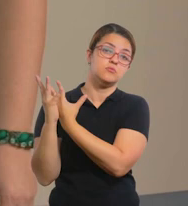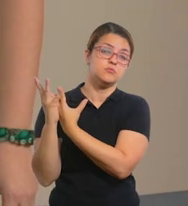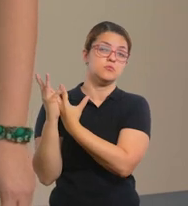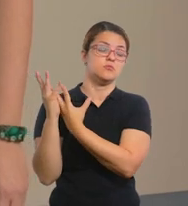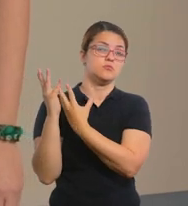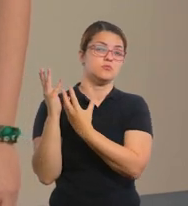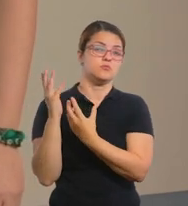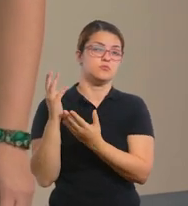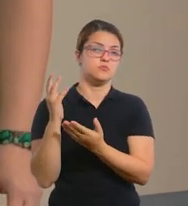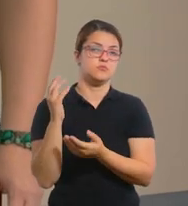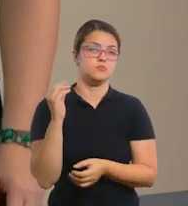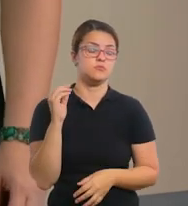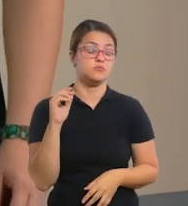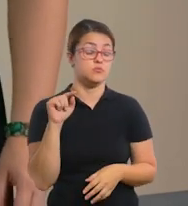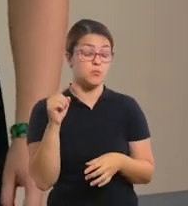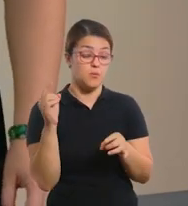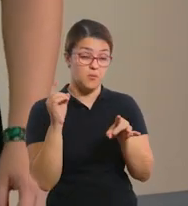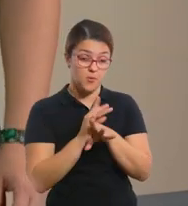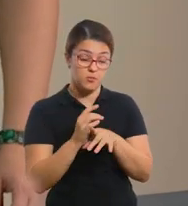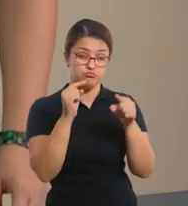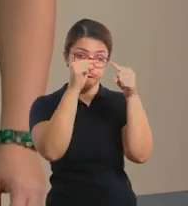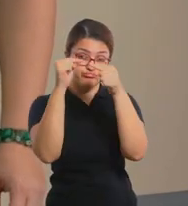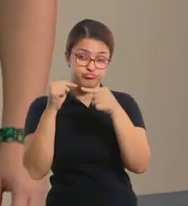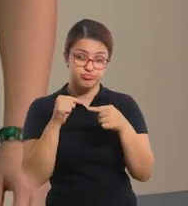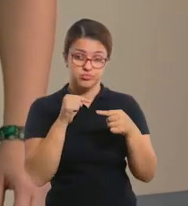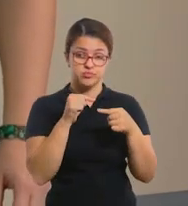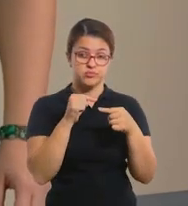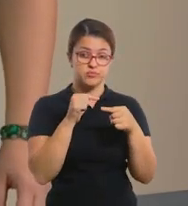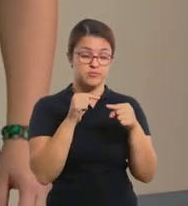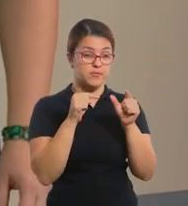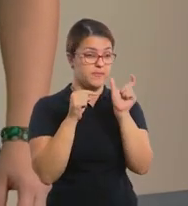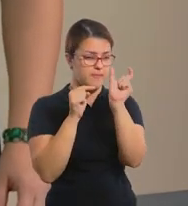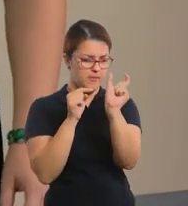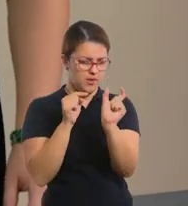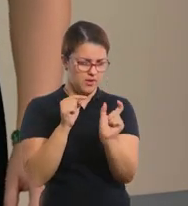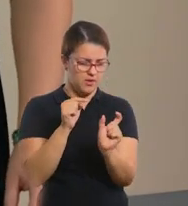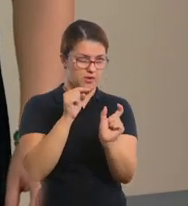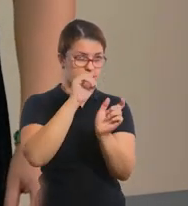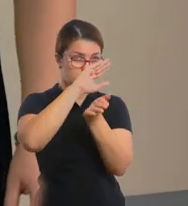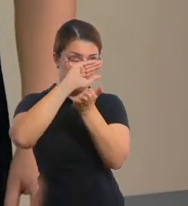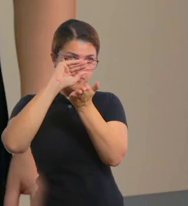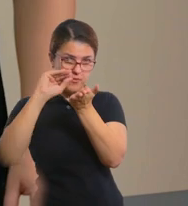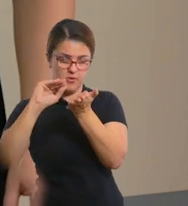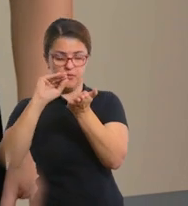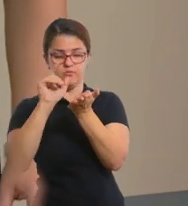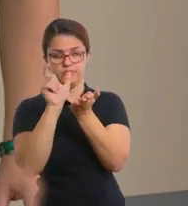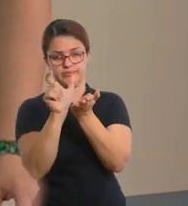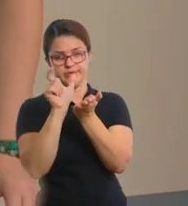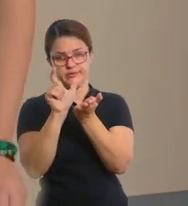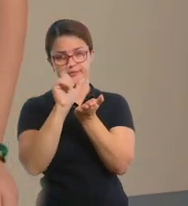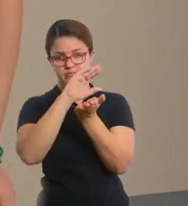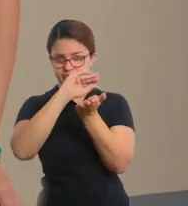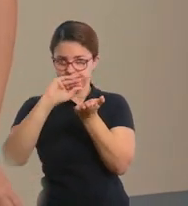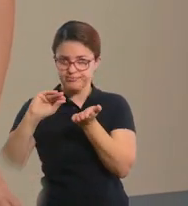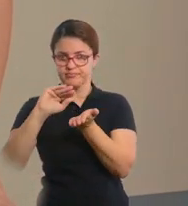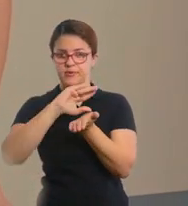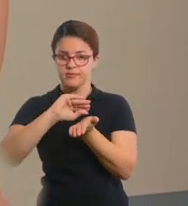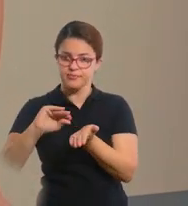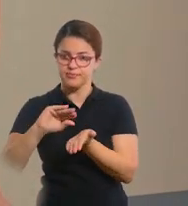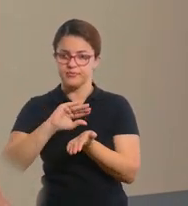sustentação após isso vocês vão escrever essa mesma palavra aqui a lado